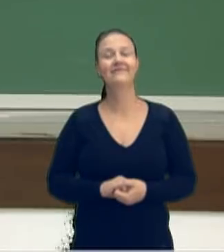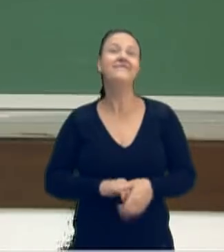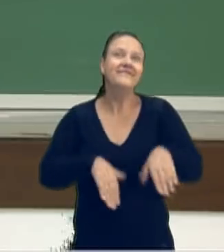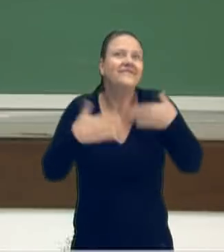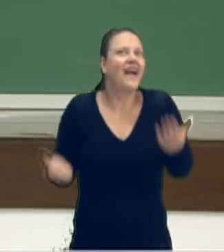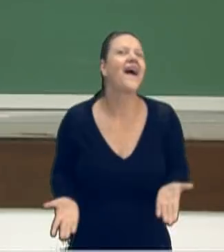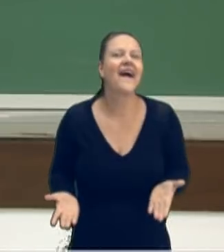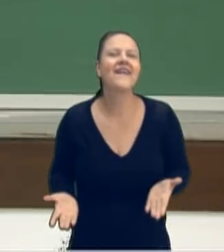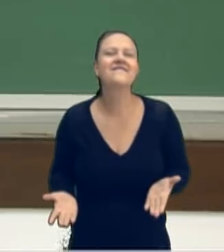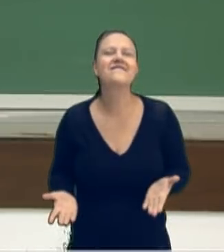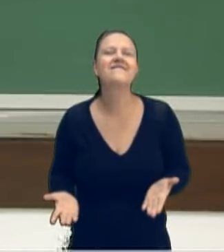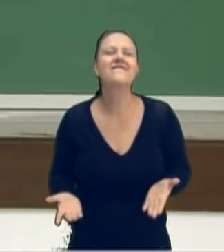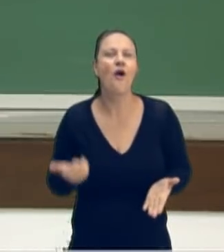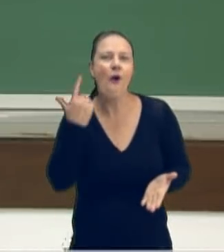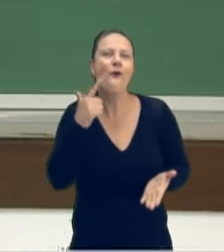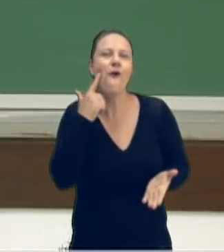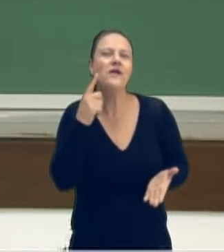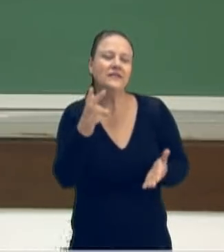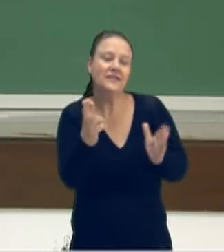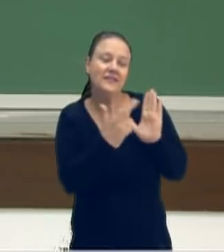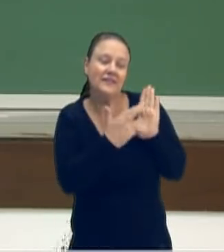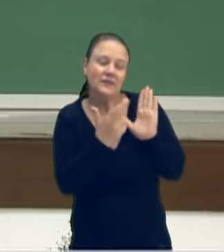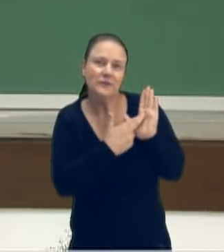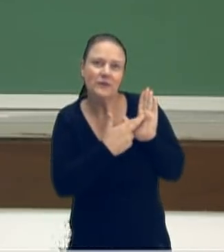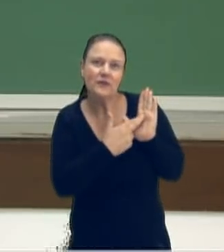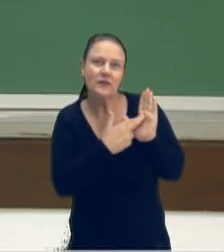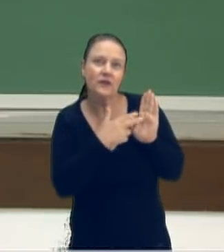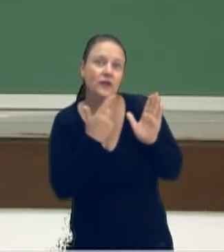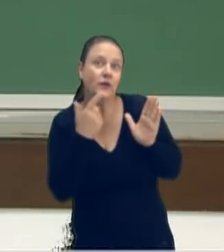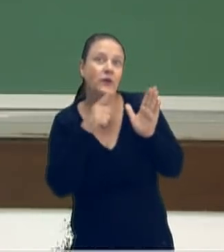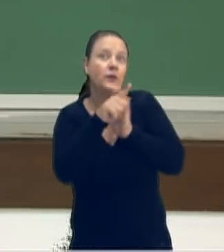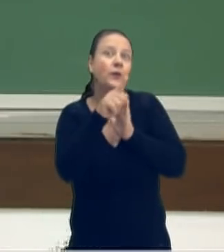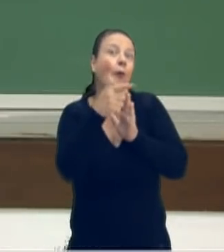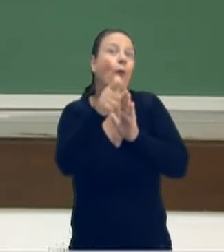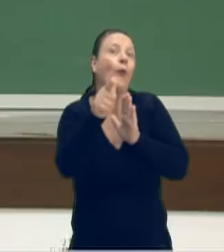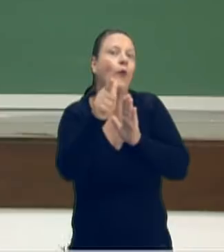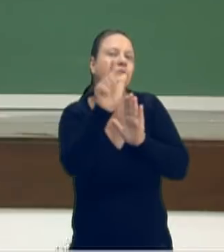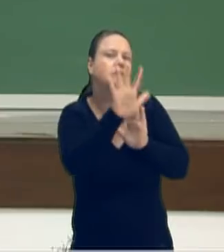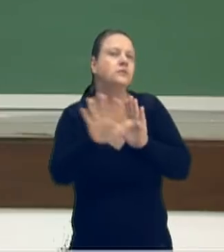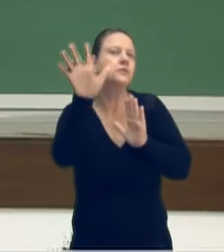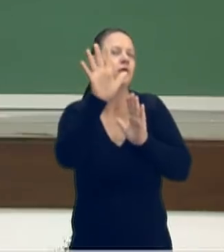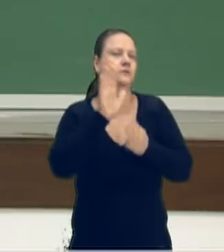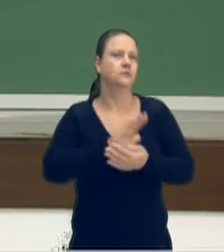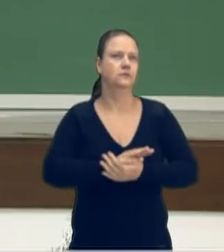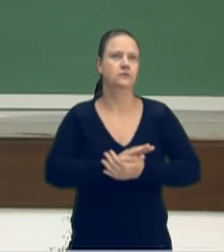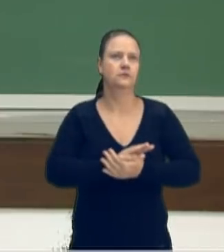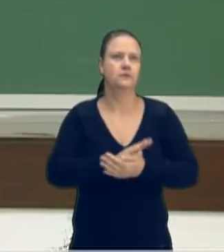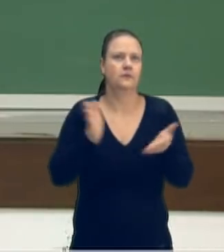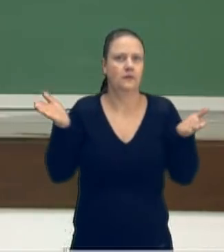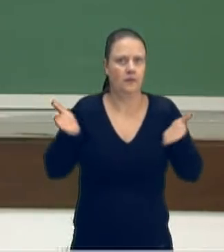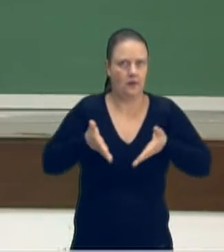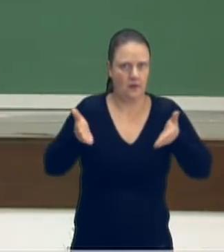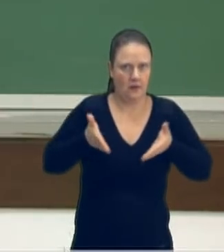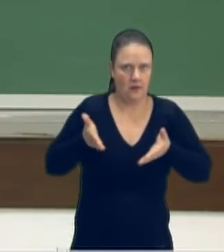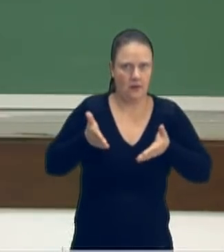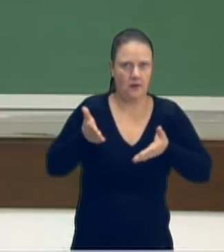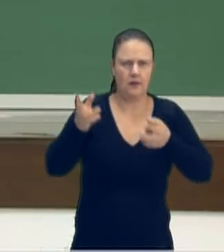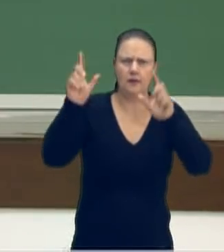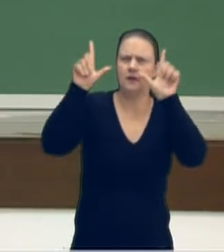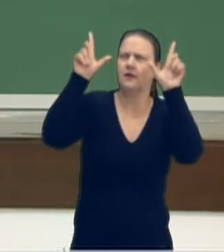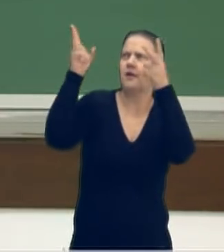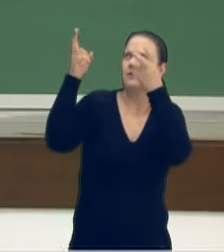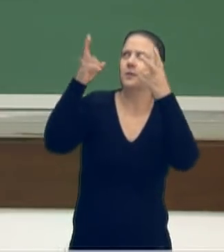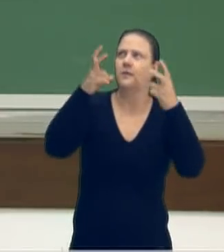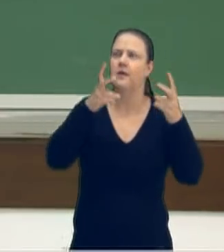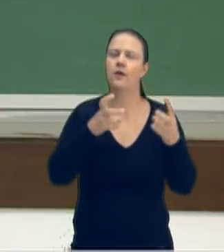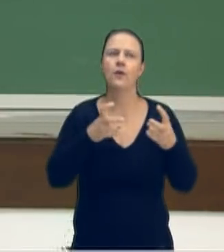E aí, galera? Descreveram? Vamos para a próxima imagem aqui do nosso slide. Agora, cenas agrícolas de